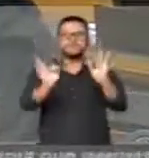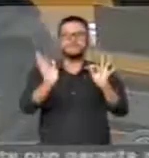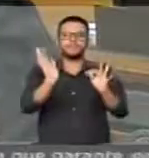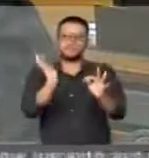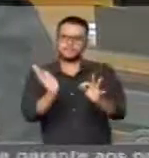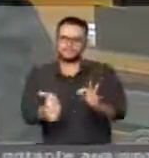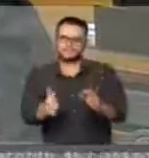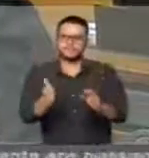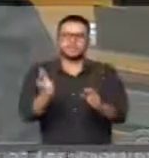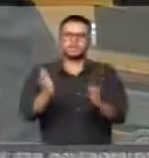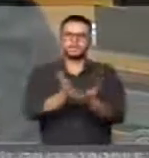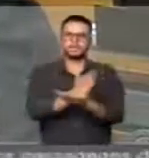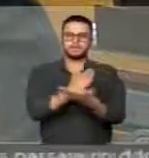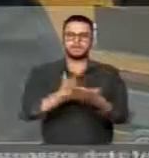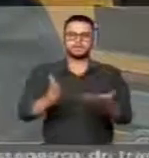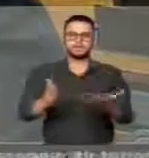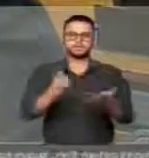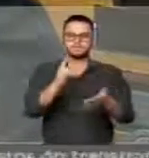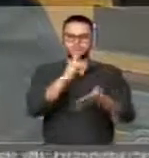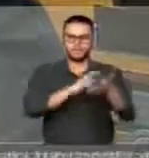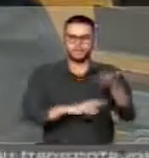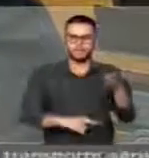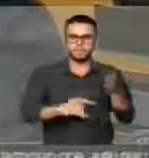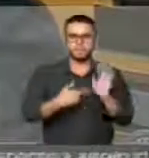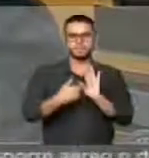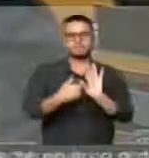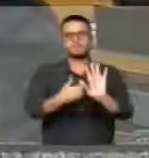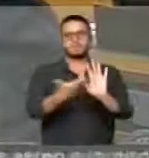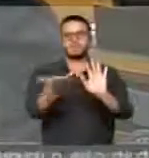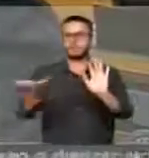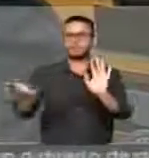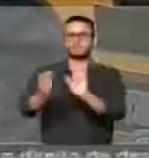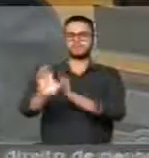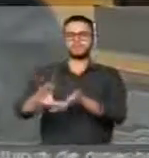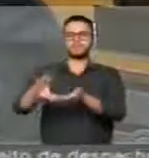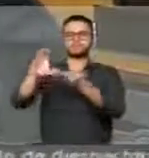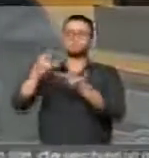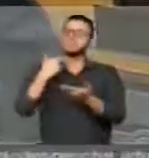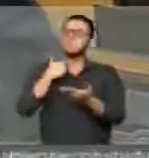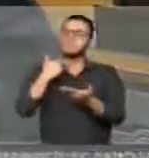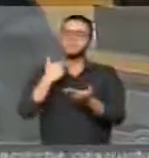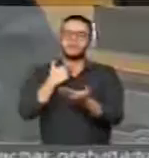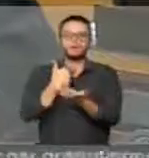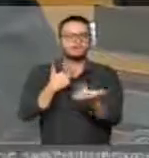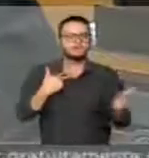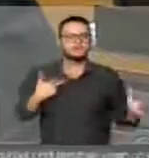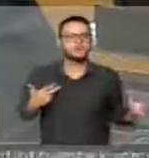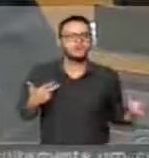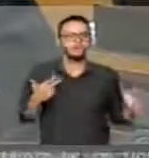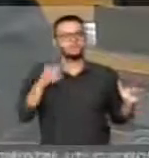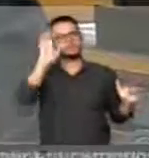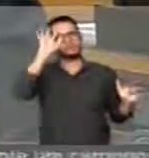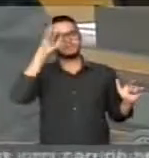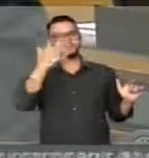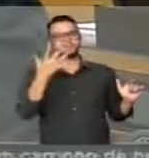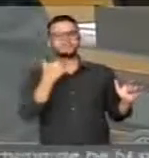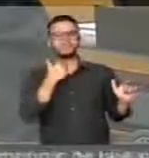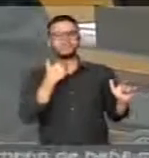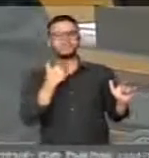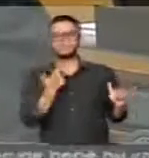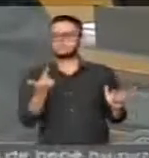documentos apresentados a este conselho. Nós não podemos ter outra ação, outra decisão,